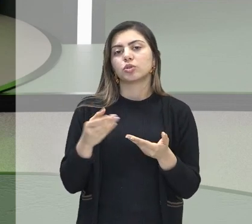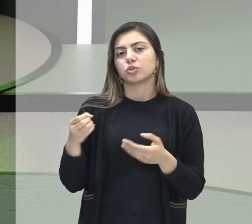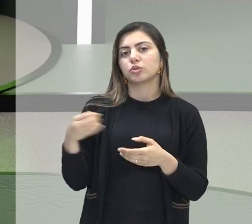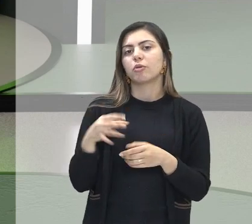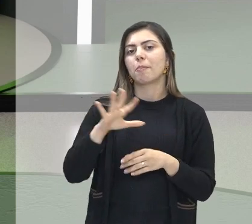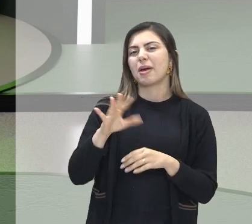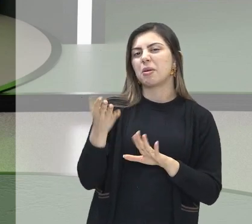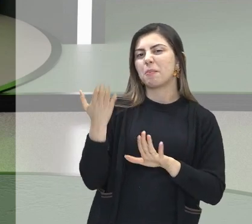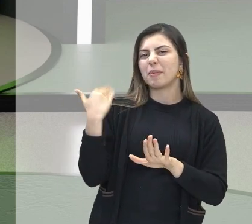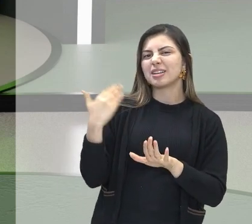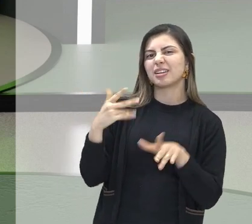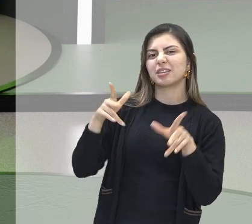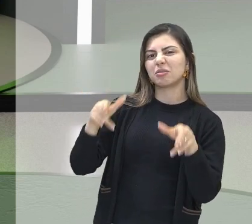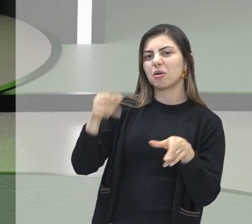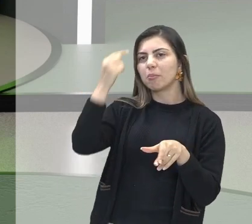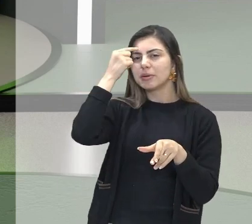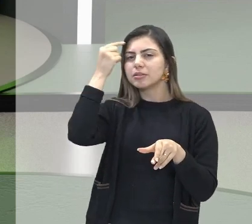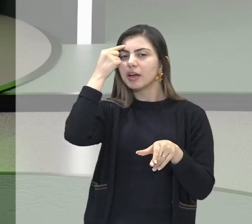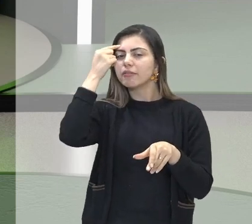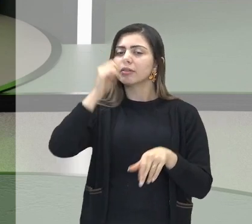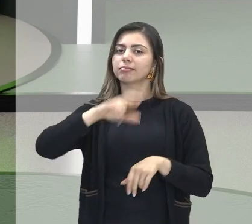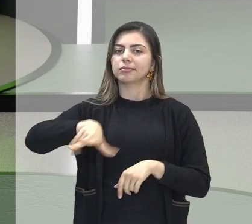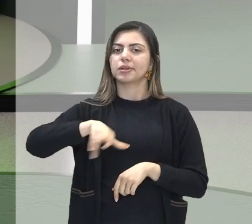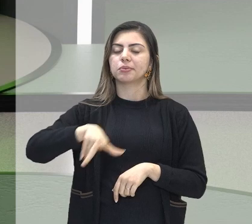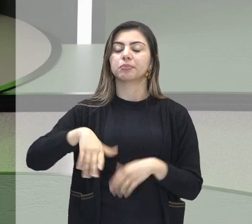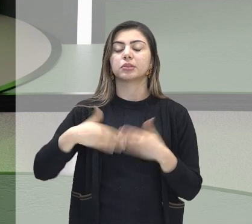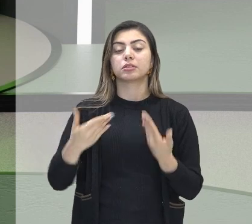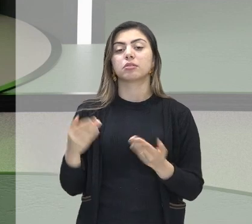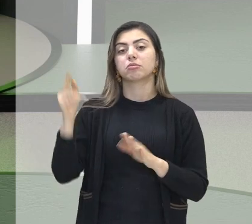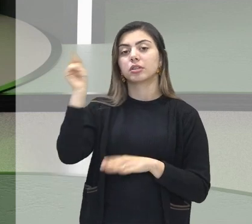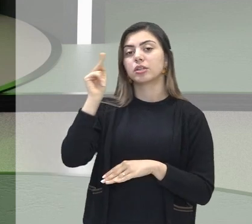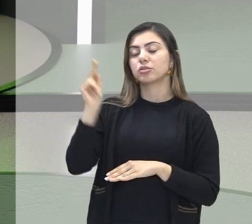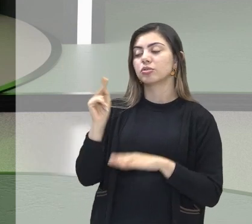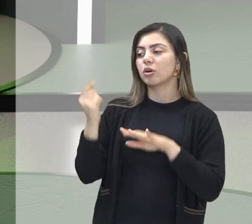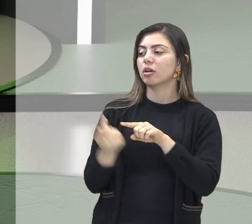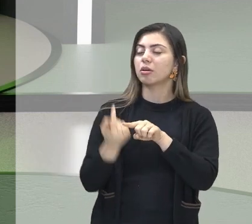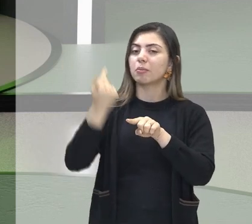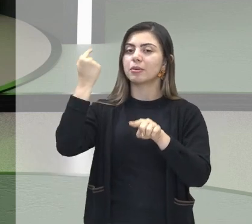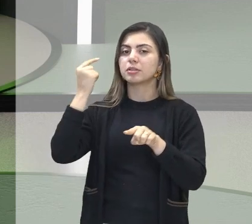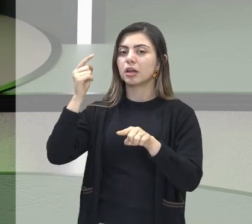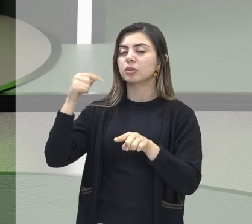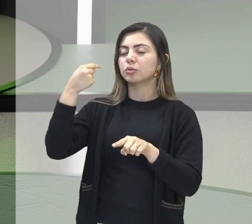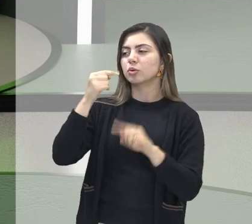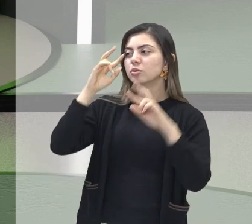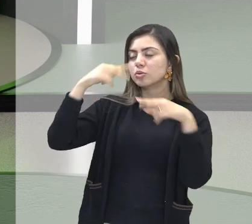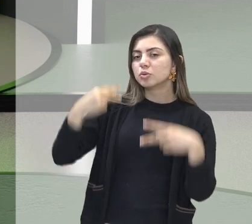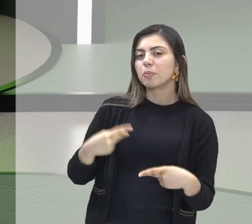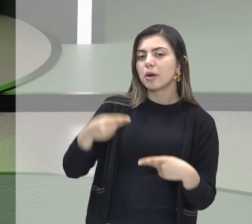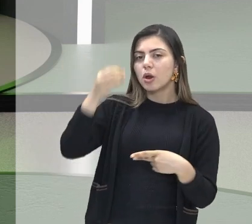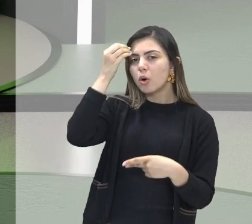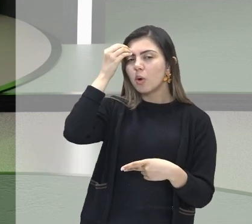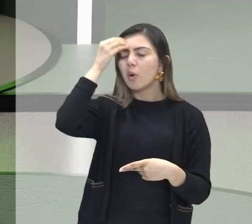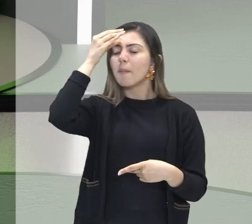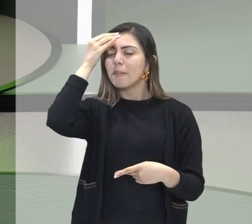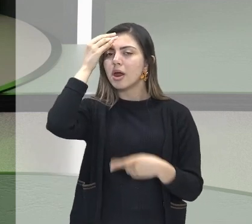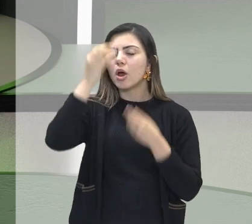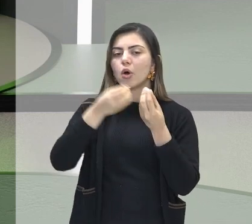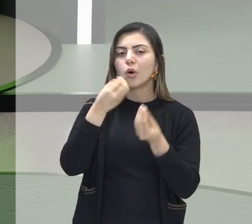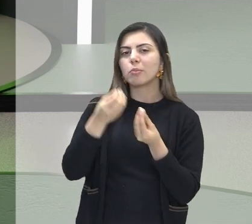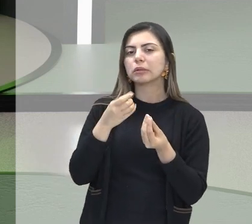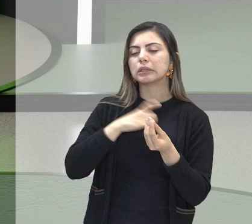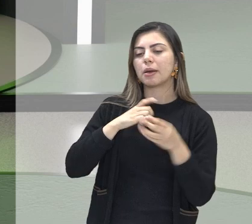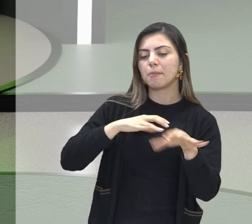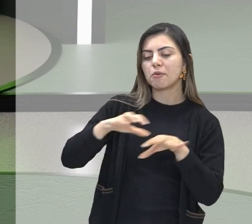assim. Historicamente, o homem começou a entender os movimentos dos planetas de forma